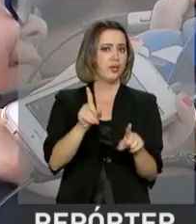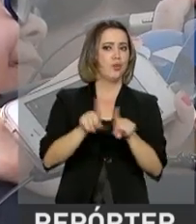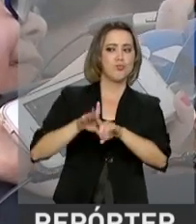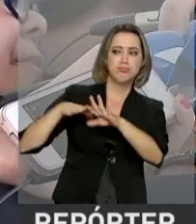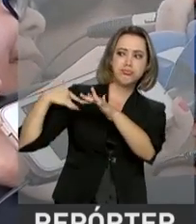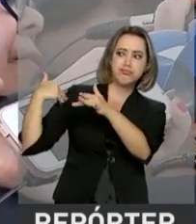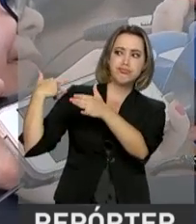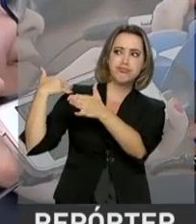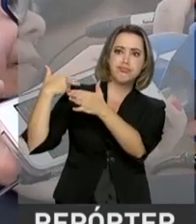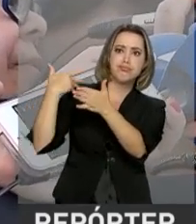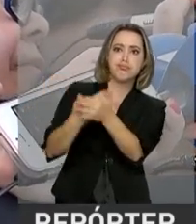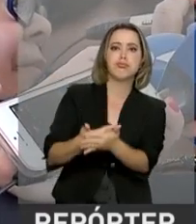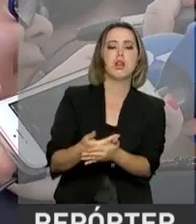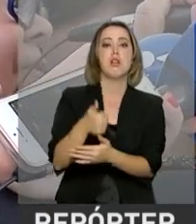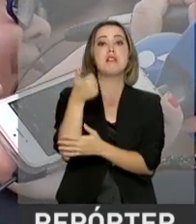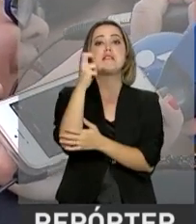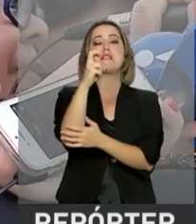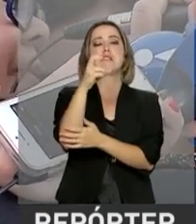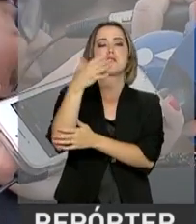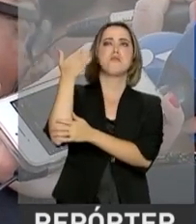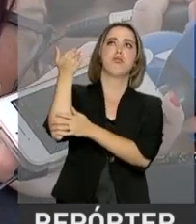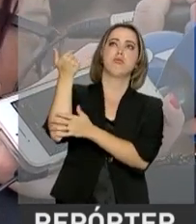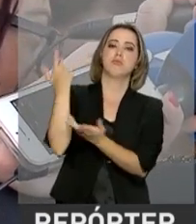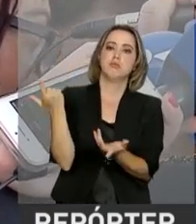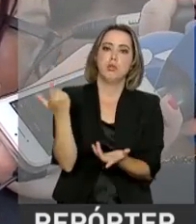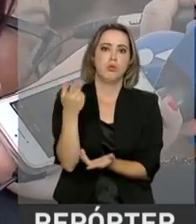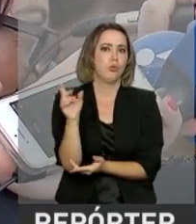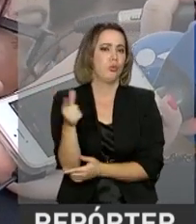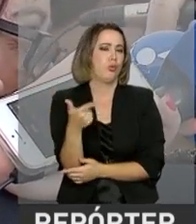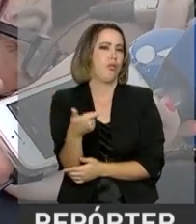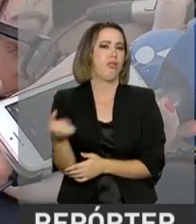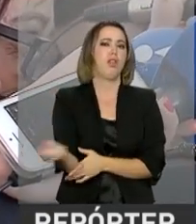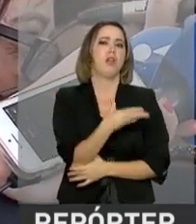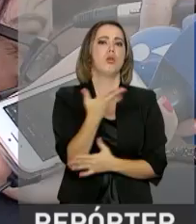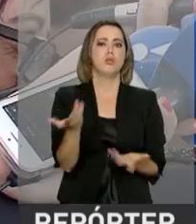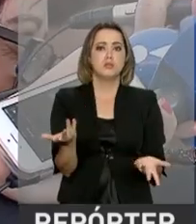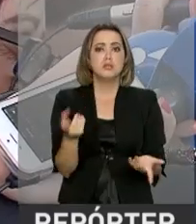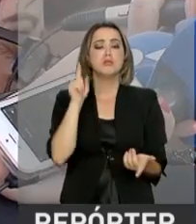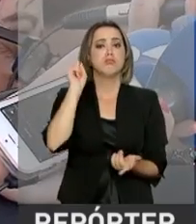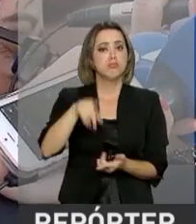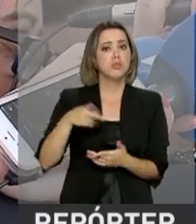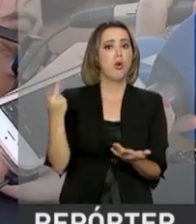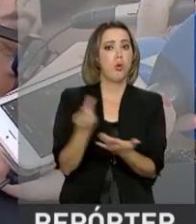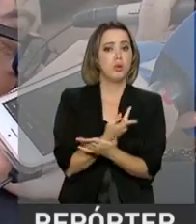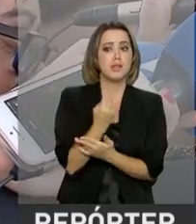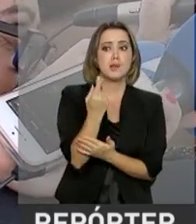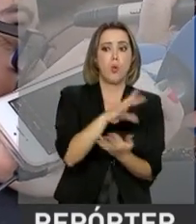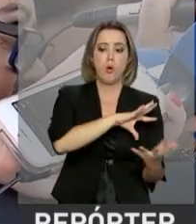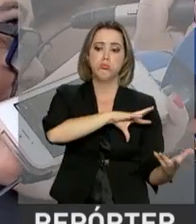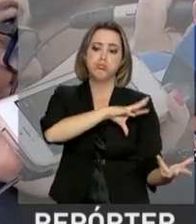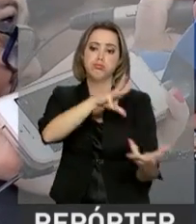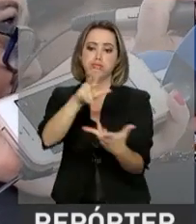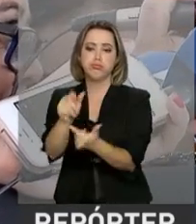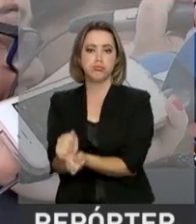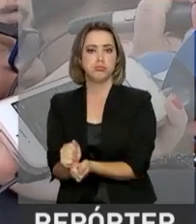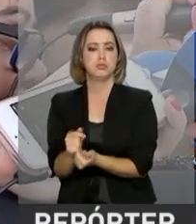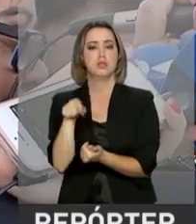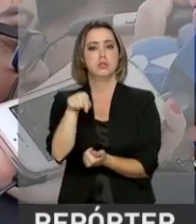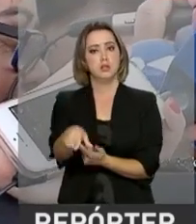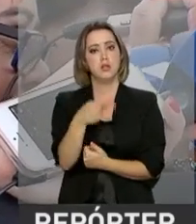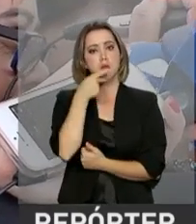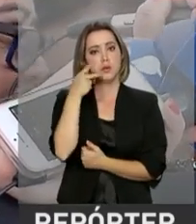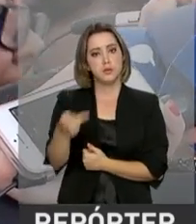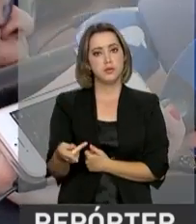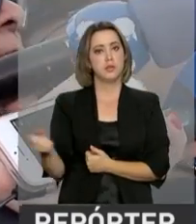fator previdenciário há mais de 15 anos atrás. Isso não é uma novidade e isso existe no mundo inteiro. Quando se diz porque